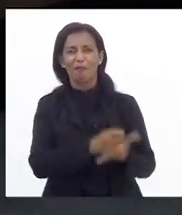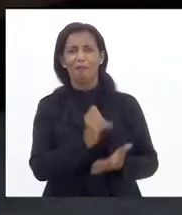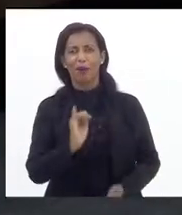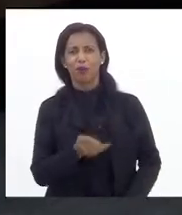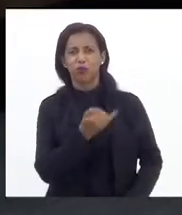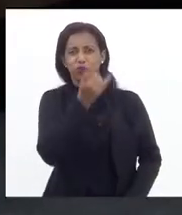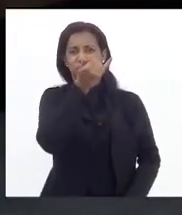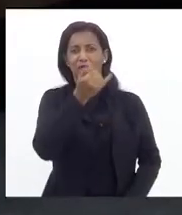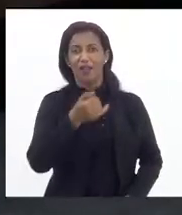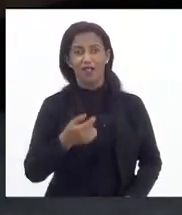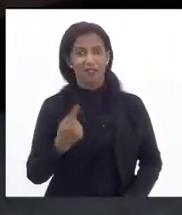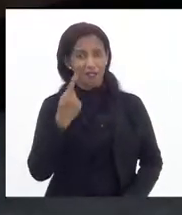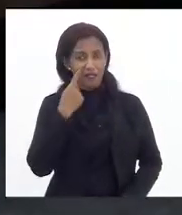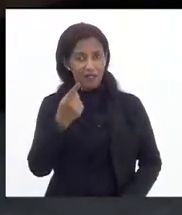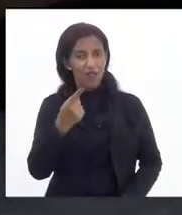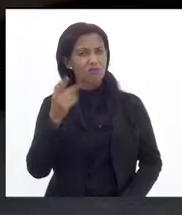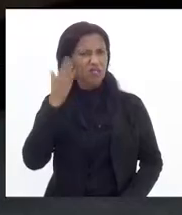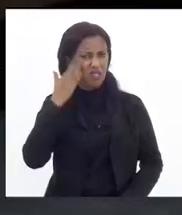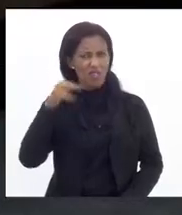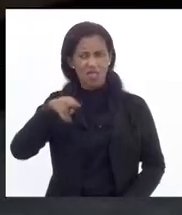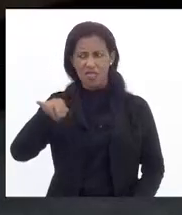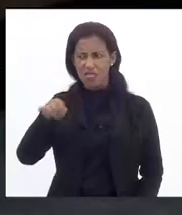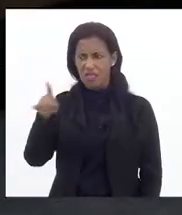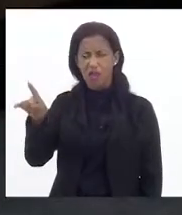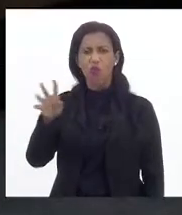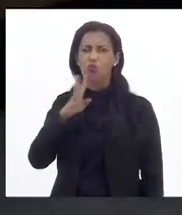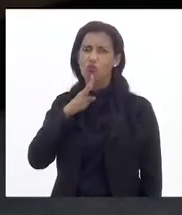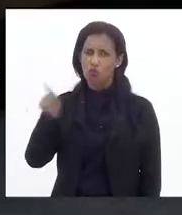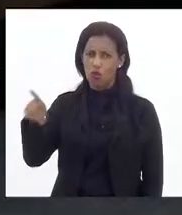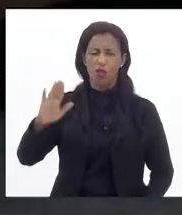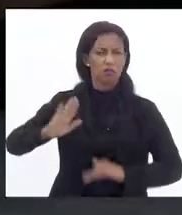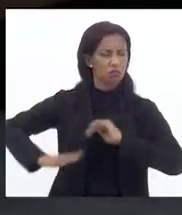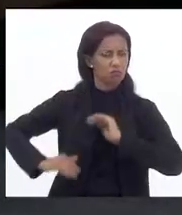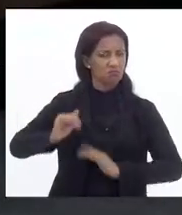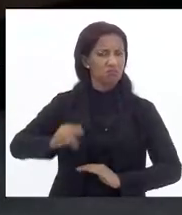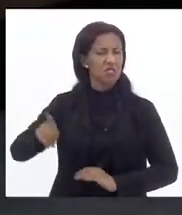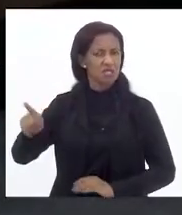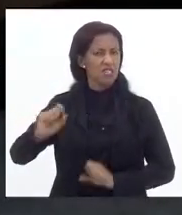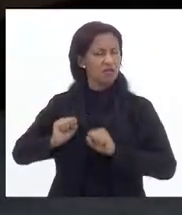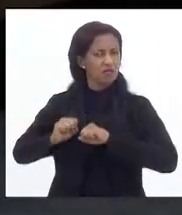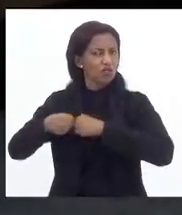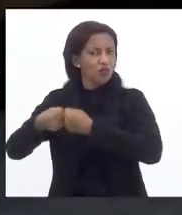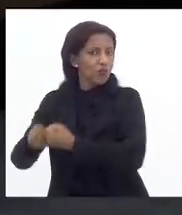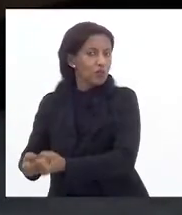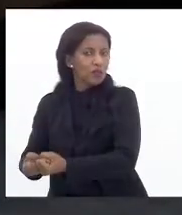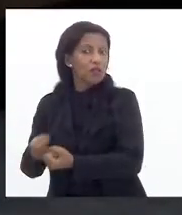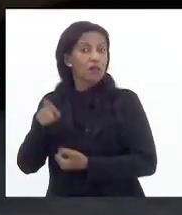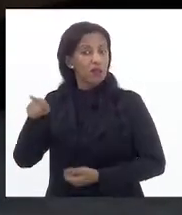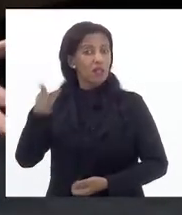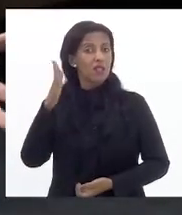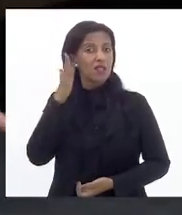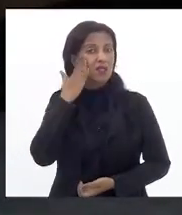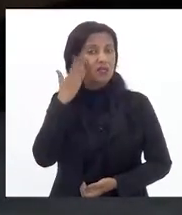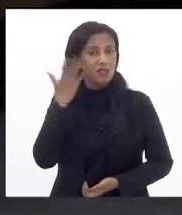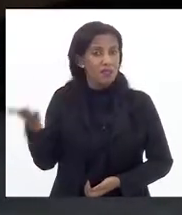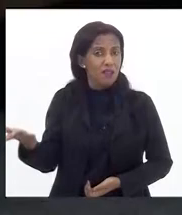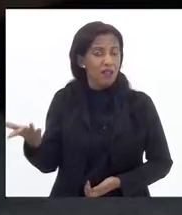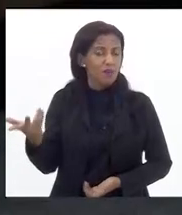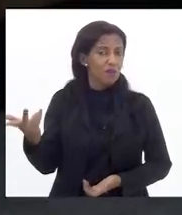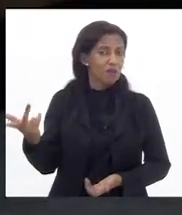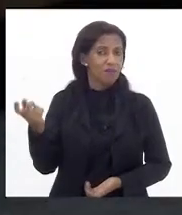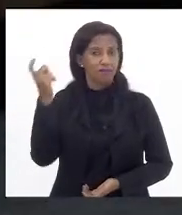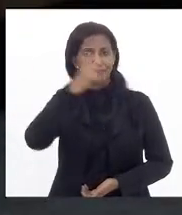Nelson Rocha que eu conheço aí da competence sei que ele tá fazendo o máxima mas ele sabe que e